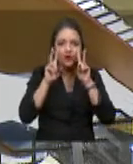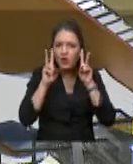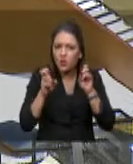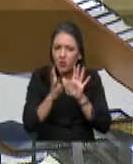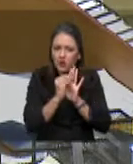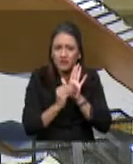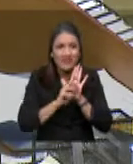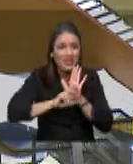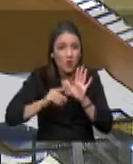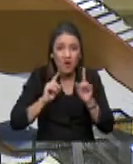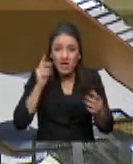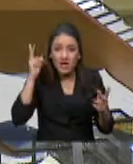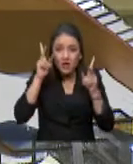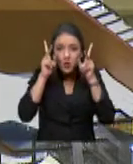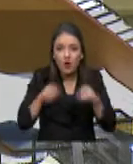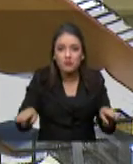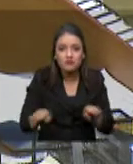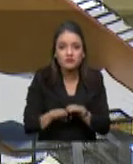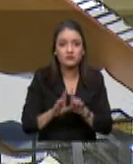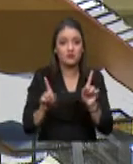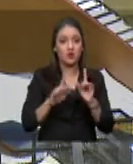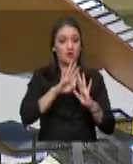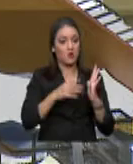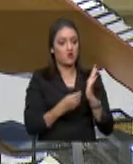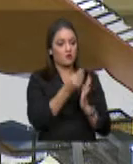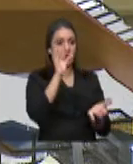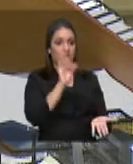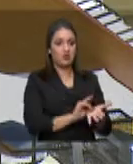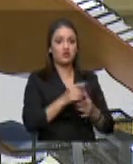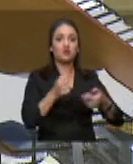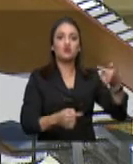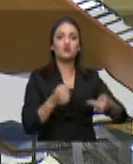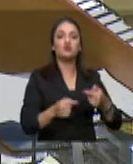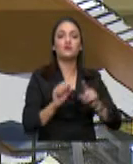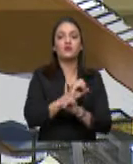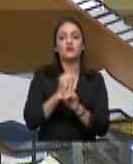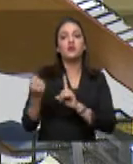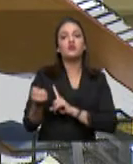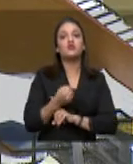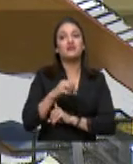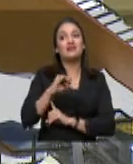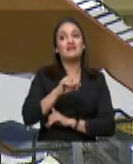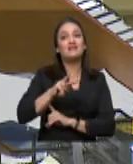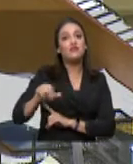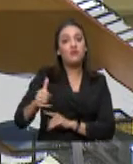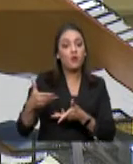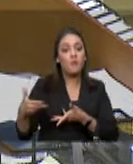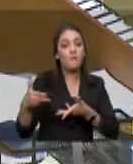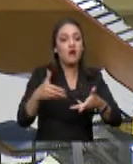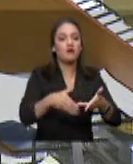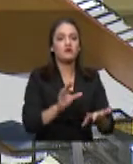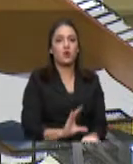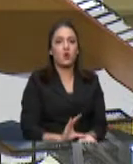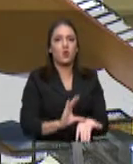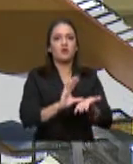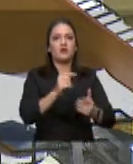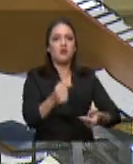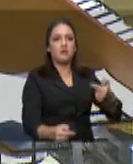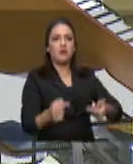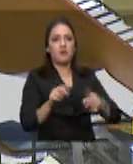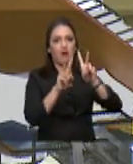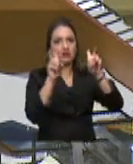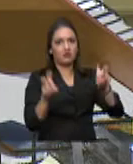na impugnação original se discute a participação da sociedade civil em conselho deliberativo em matéria ambiental,